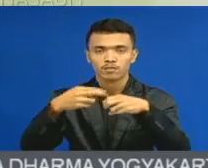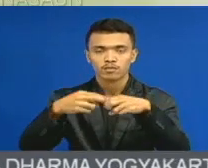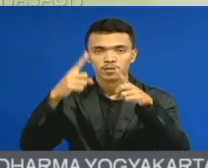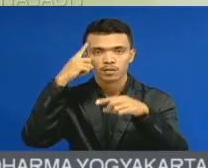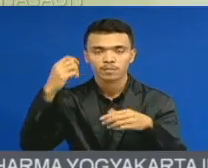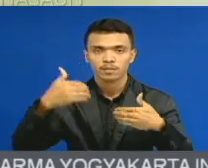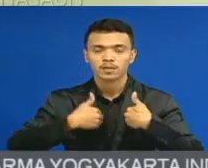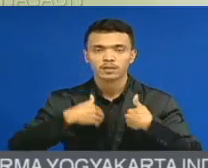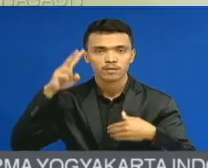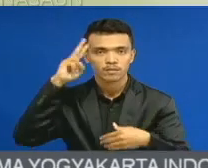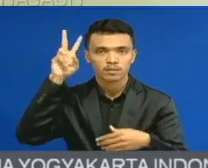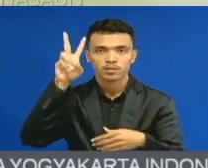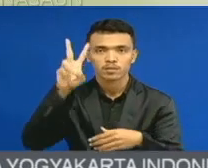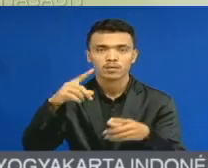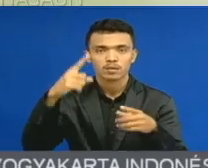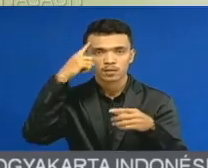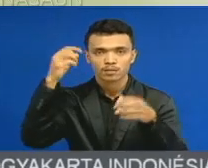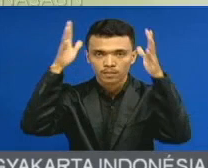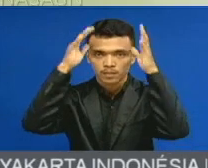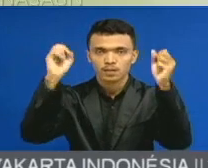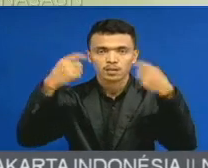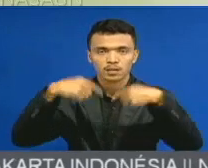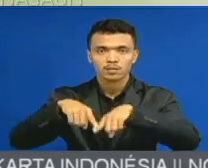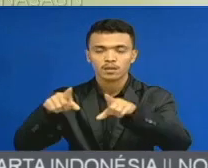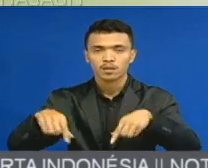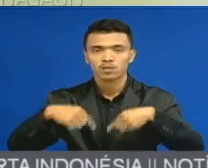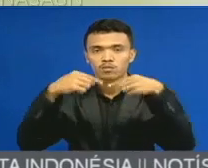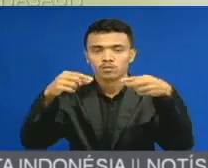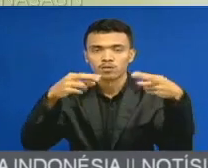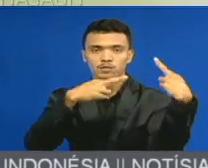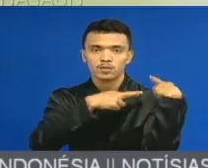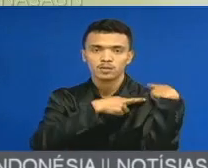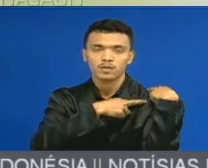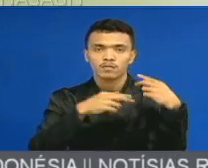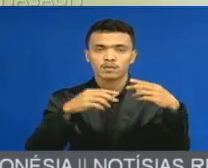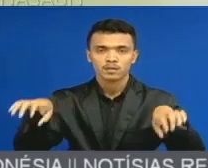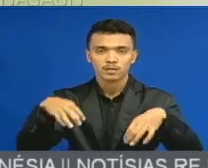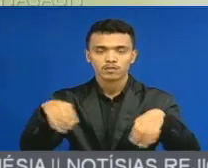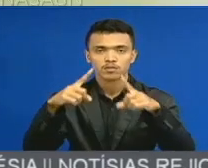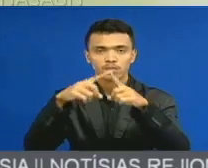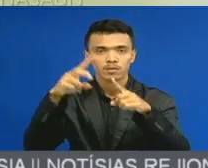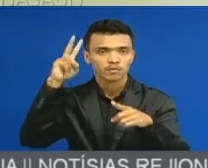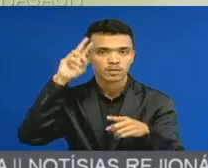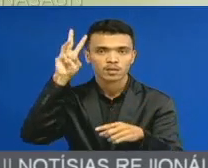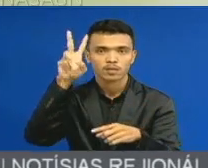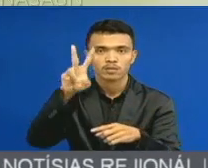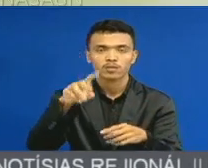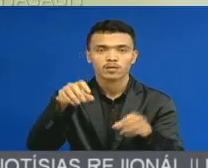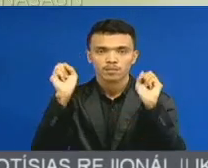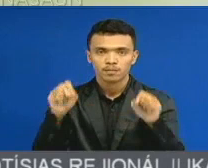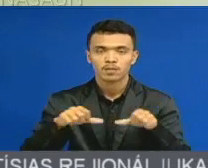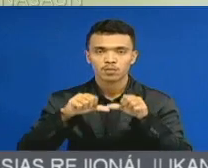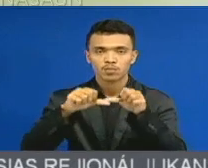primeiro no vice segundo cara presidente ba presidente mas bele delega nenia a poder de serviço ba vice na rua então bele lá